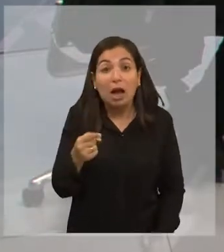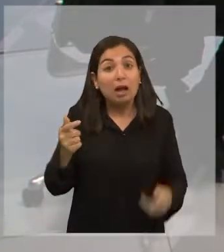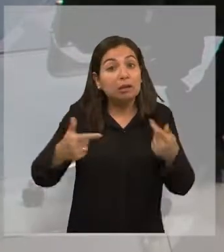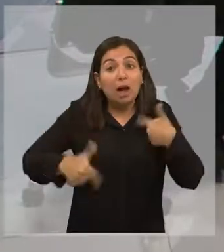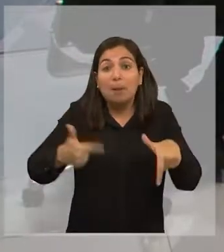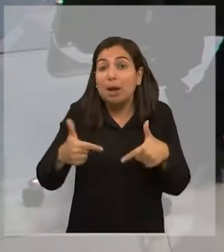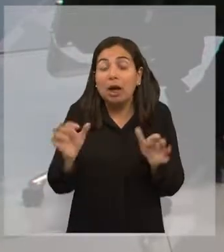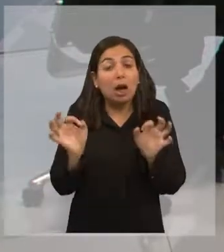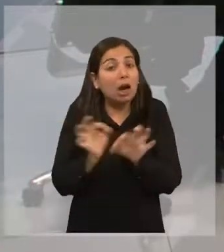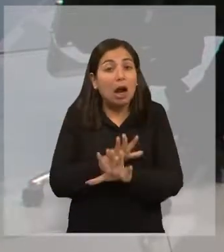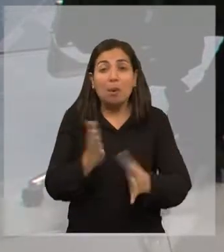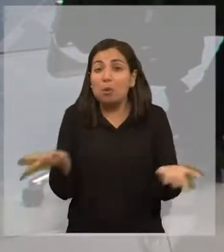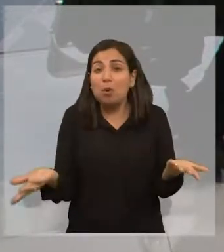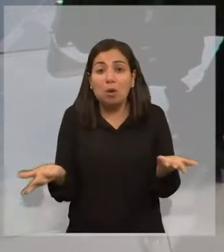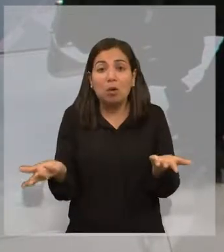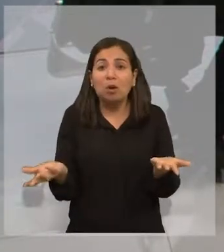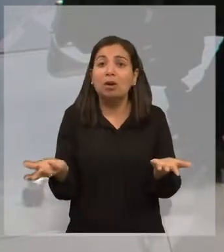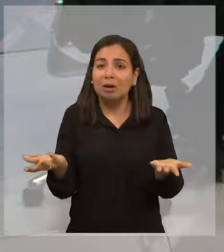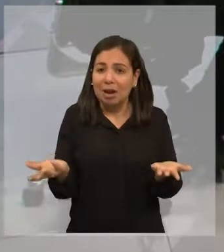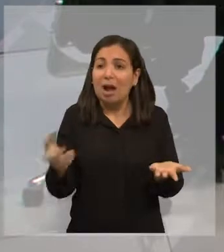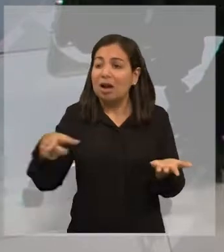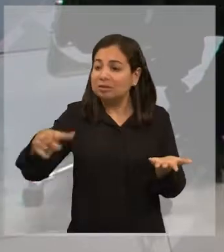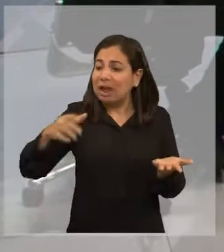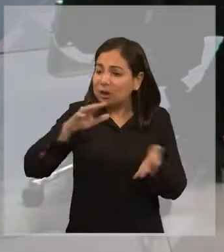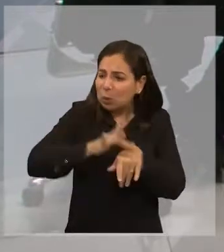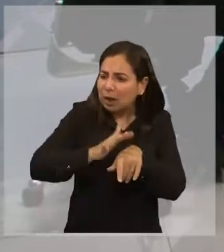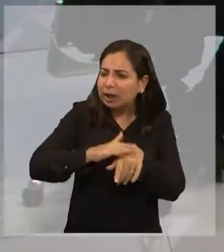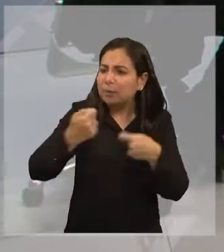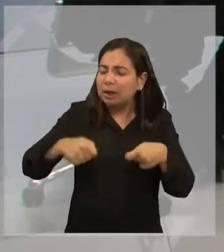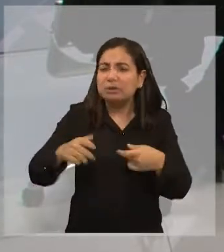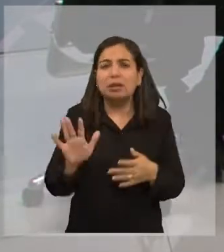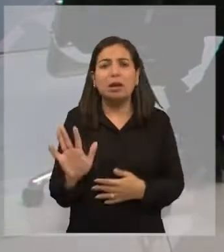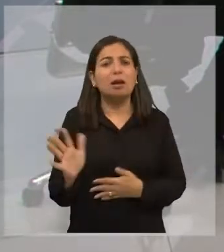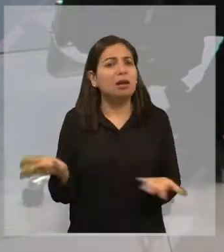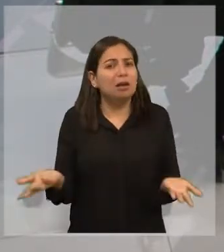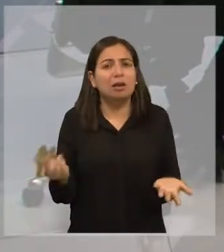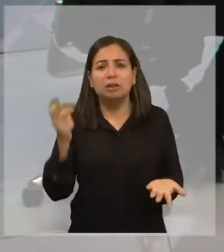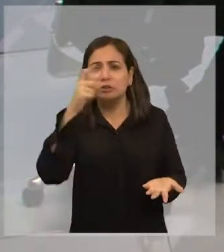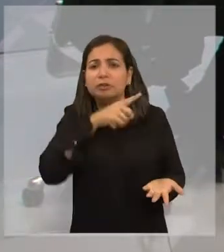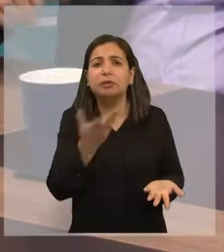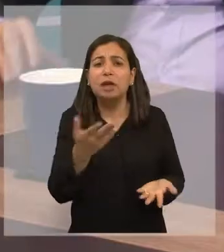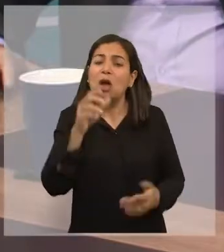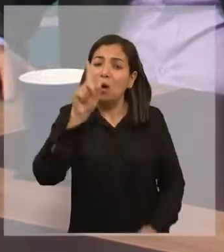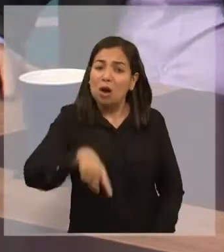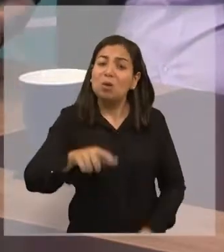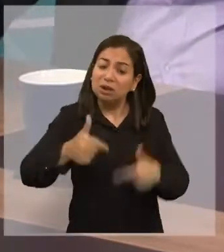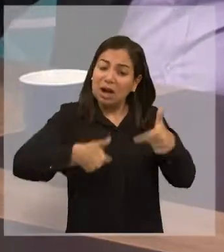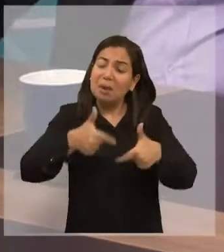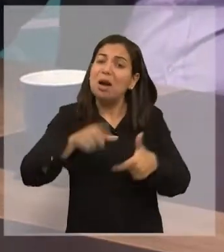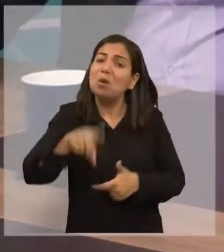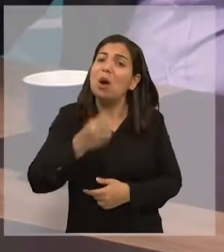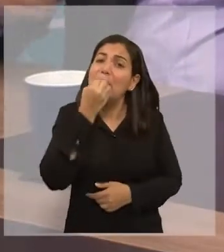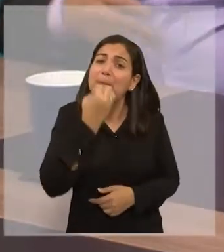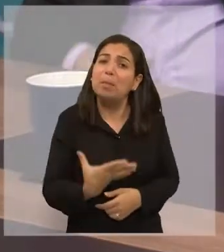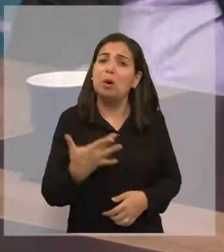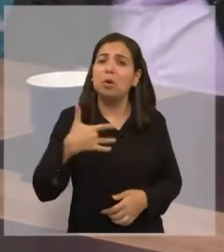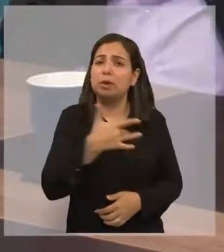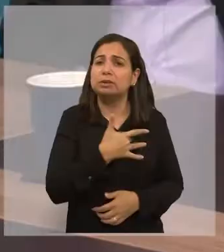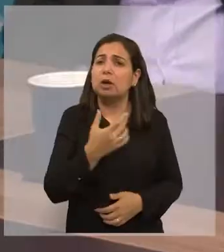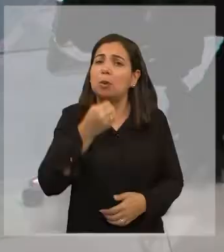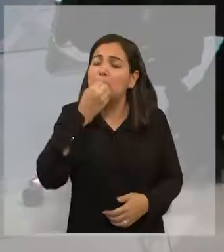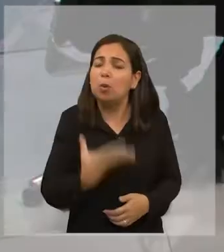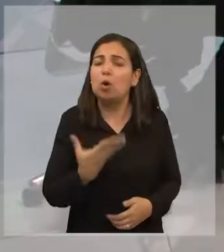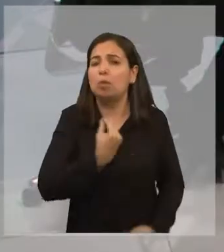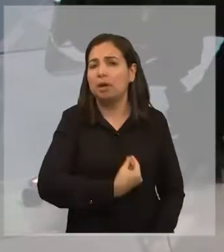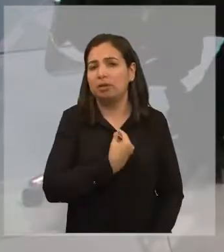que... Eu não acho que é prêmio, não. Você tem as férias para passear, para viajar. Tem que trabalhar, o trabalho faz bem. O trabalho faz bem. O